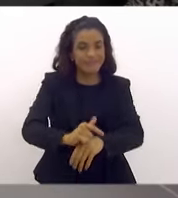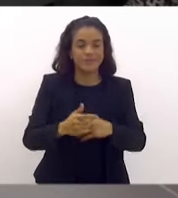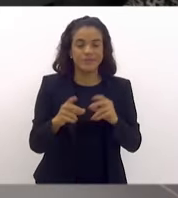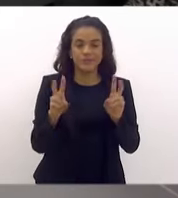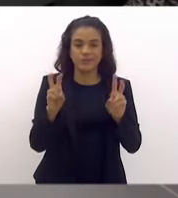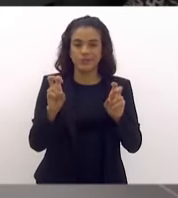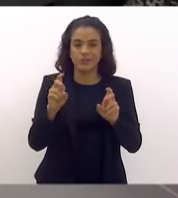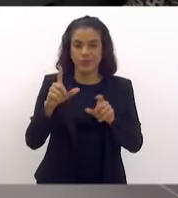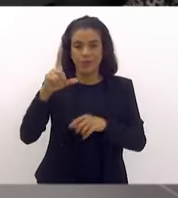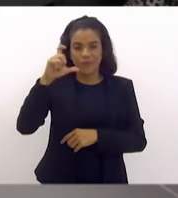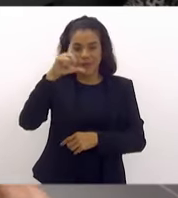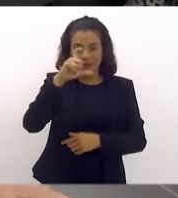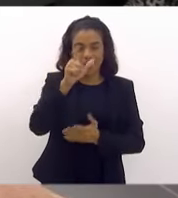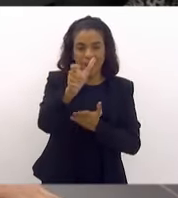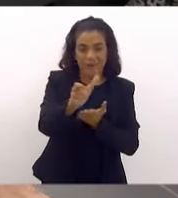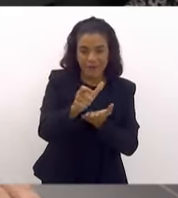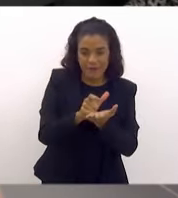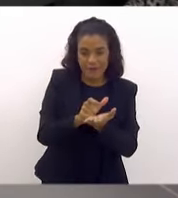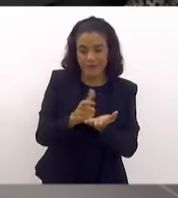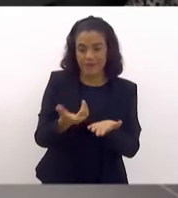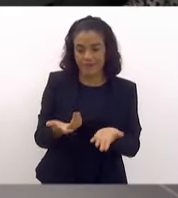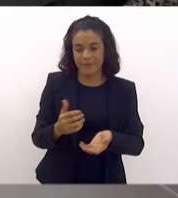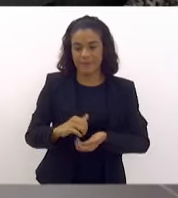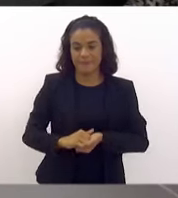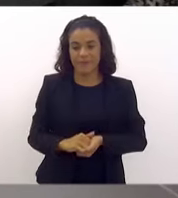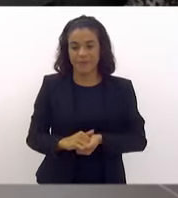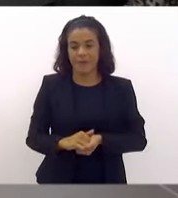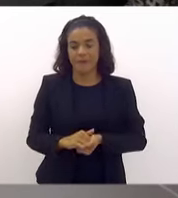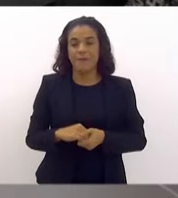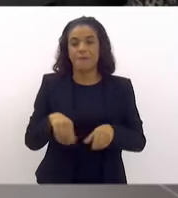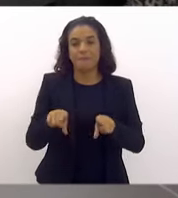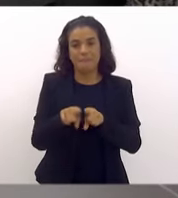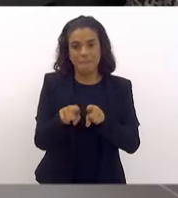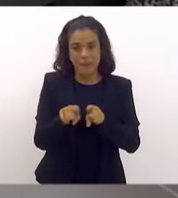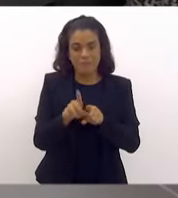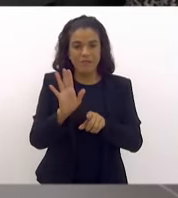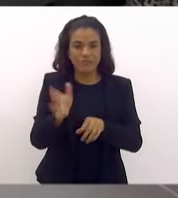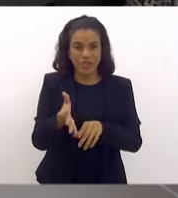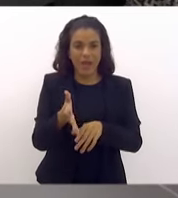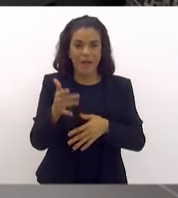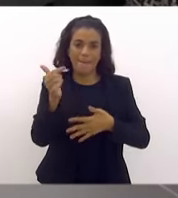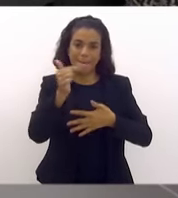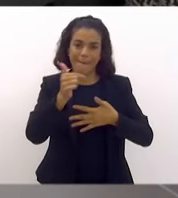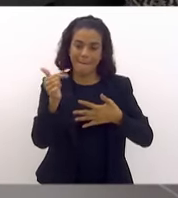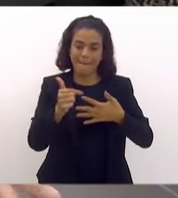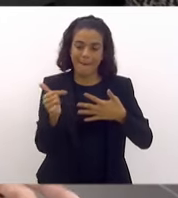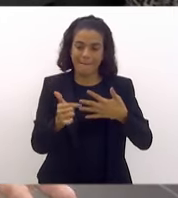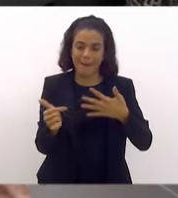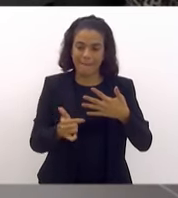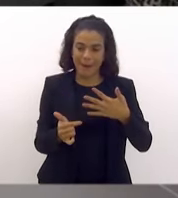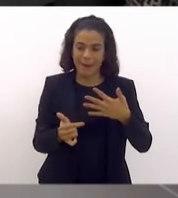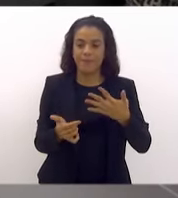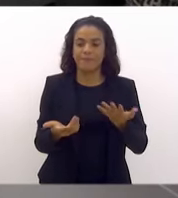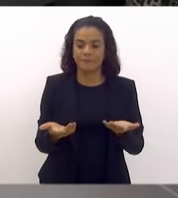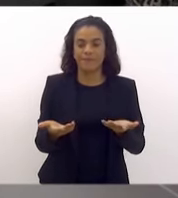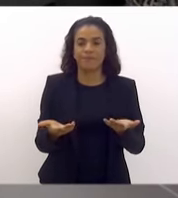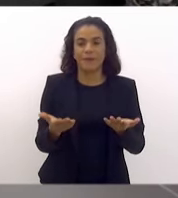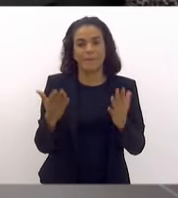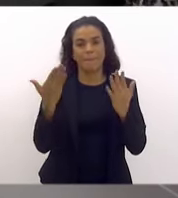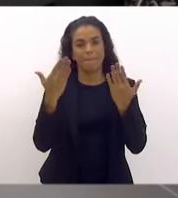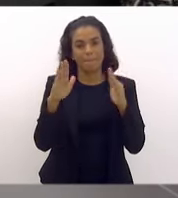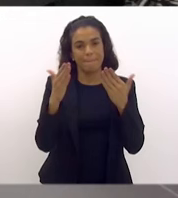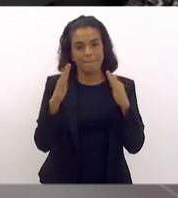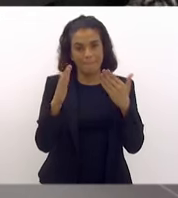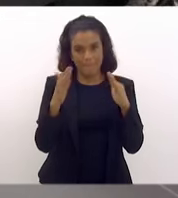do reconhecimento fotográfico todavia senhores feitas essas moderações eu queria eh obviamente parabenizar